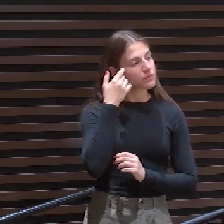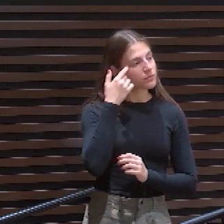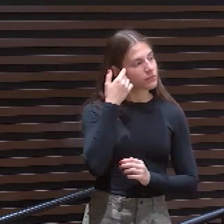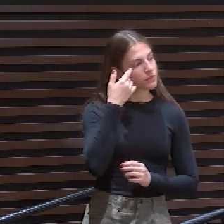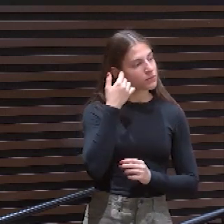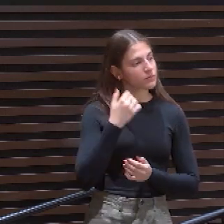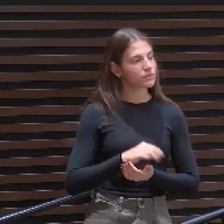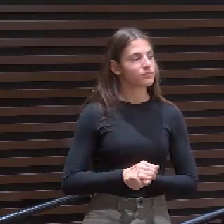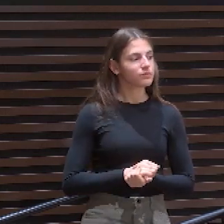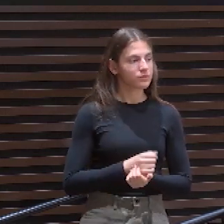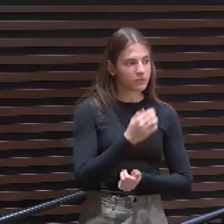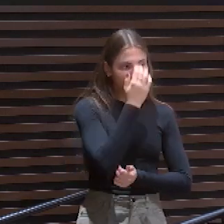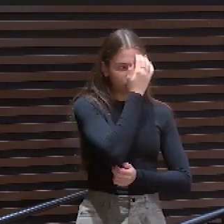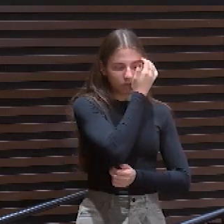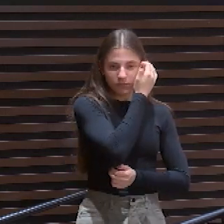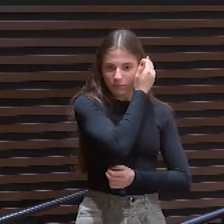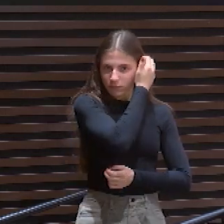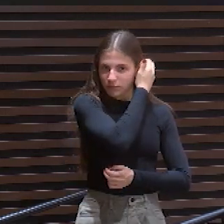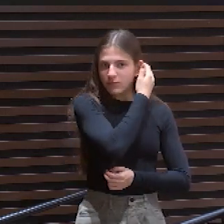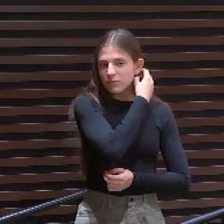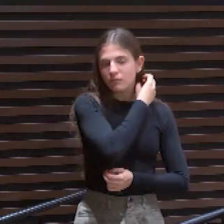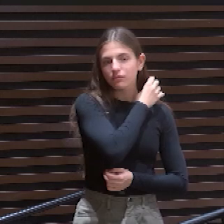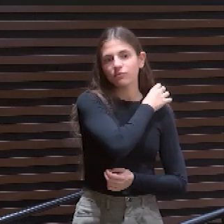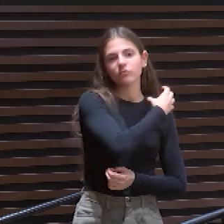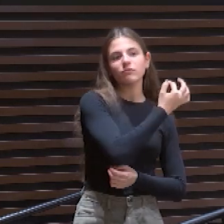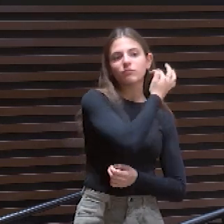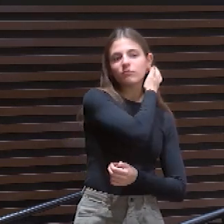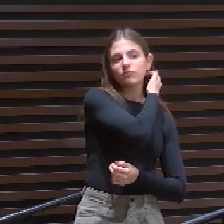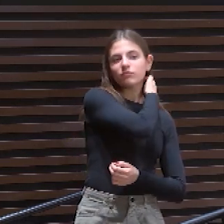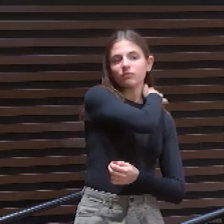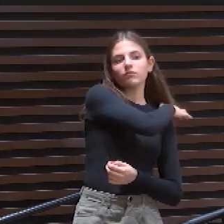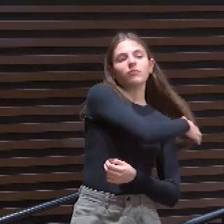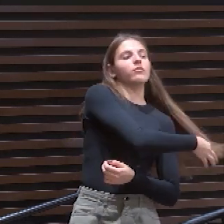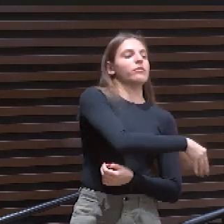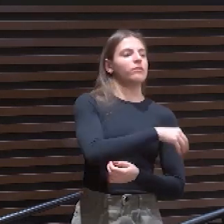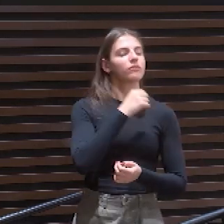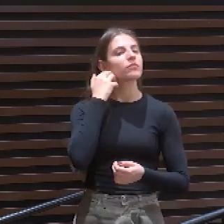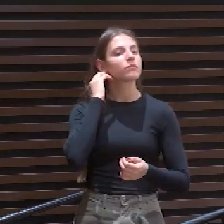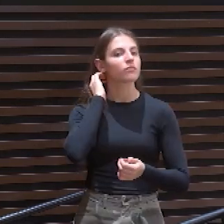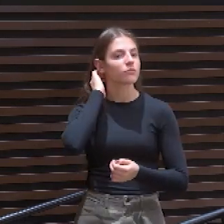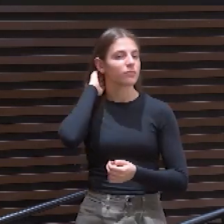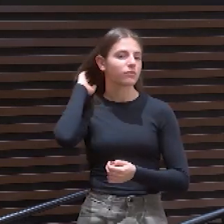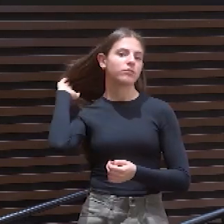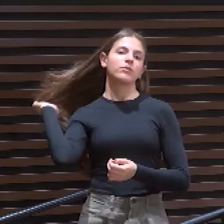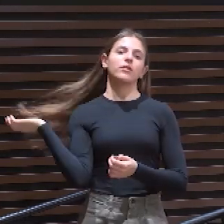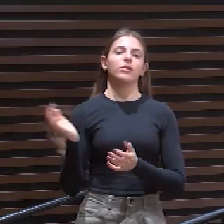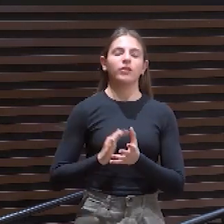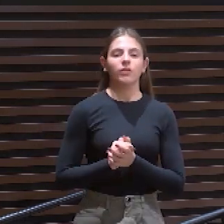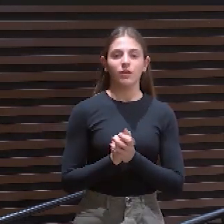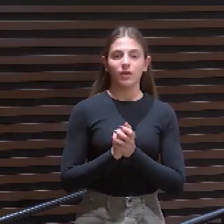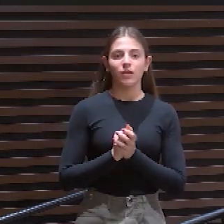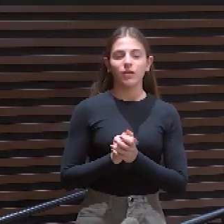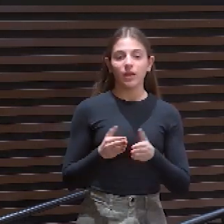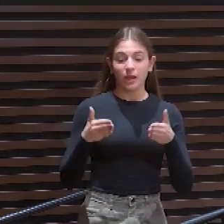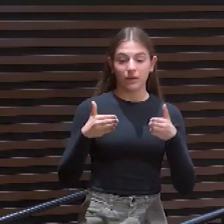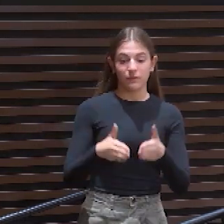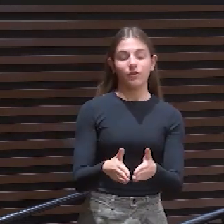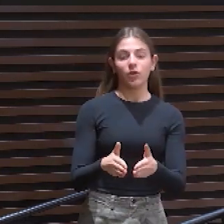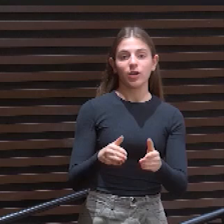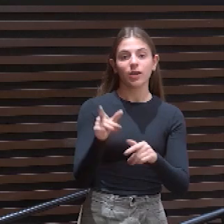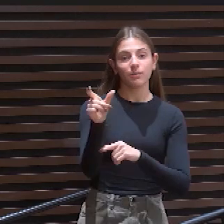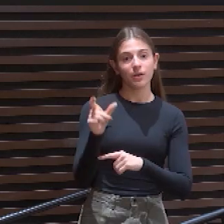ponto. Seguimos. Assim, enfatiza que aquele que fala mal do irmão realmente